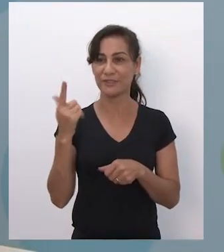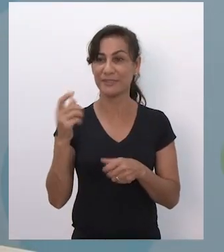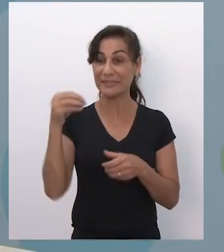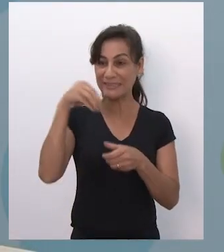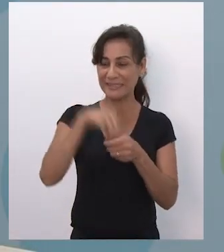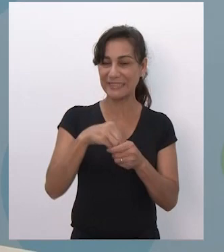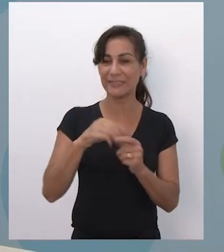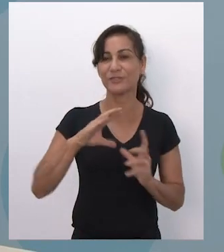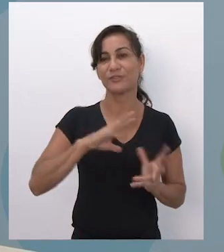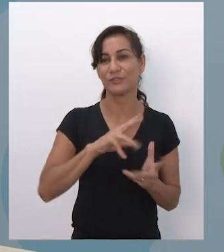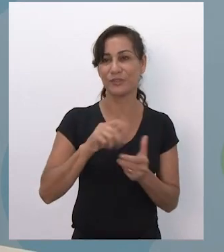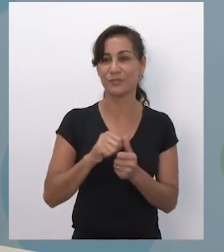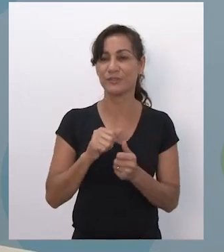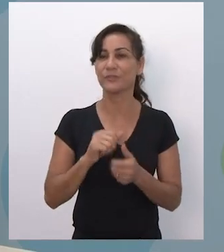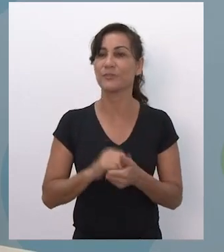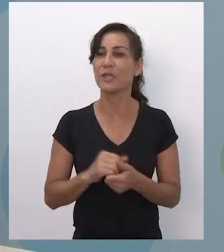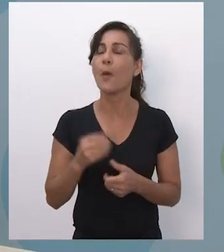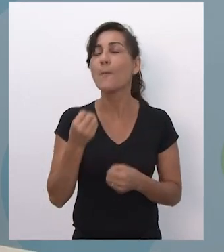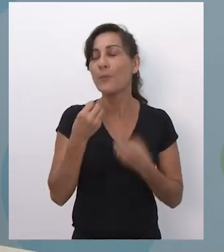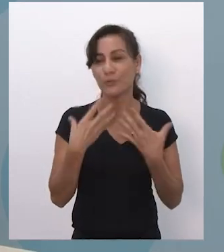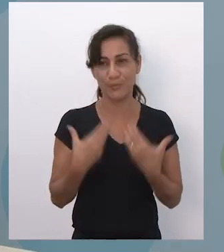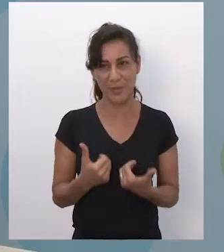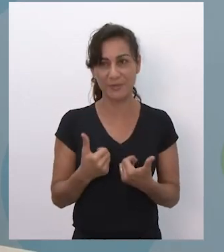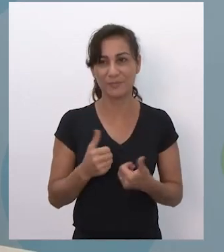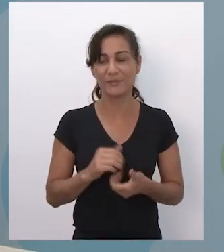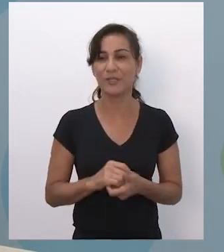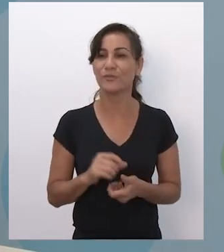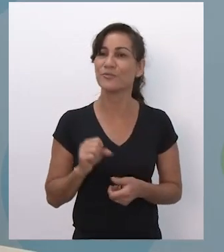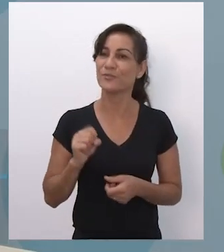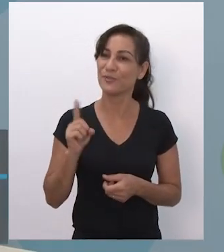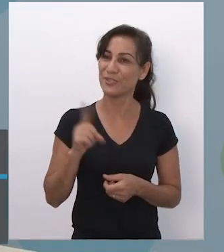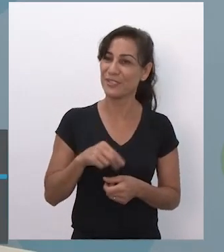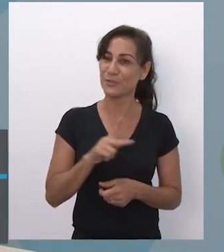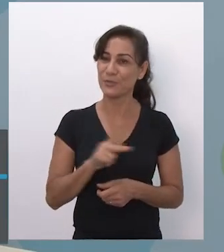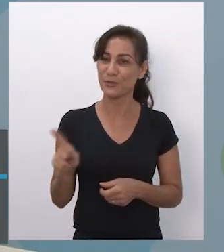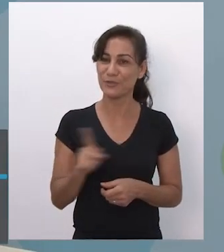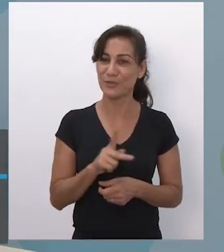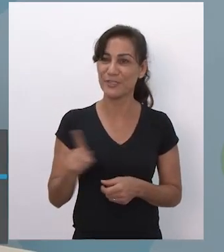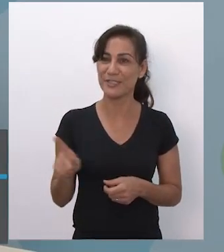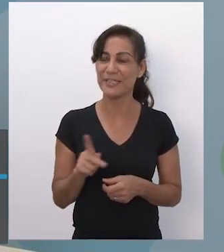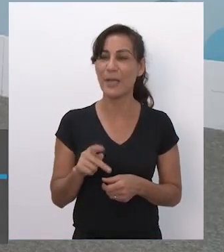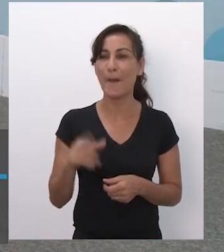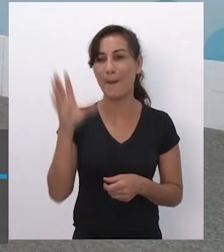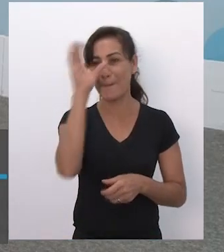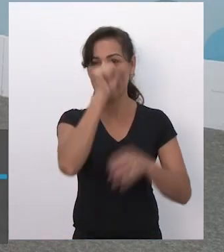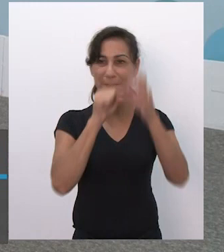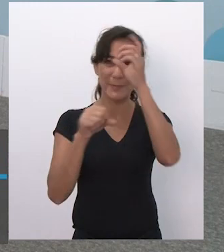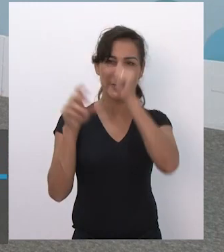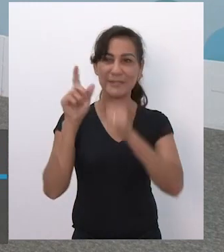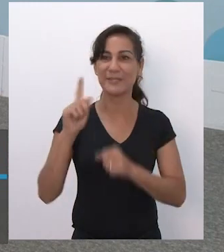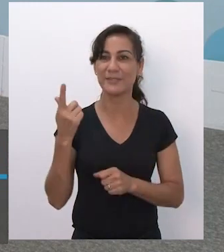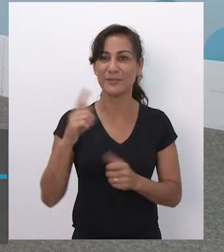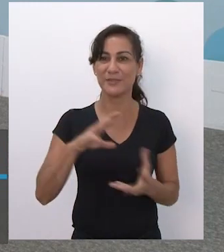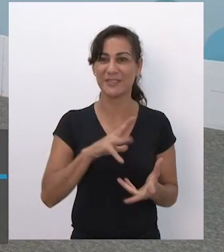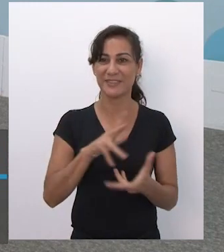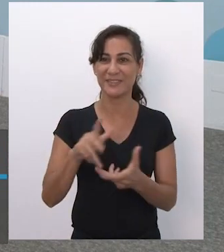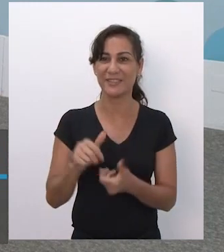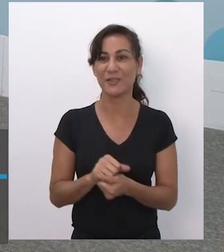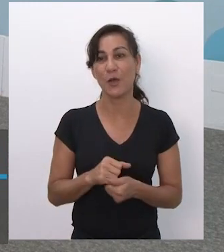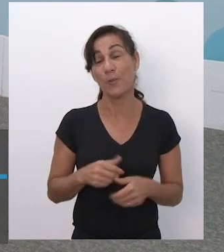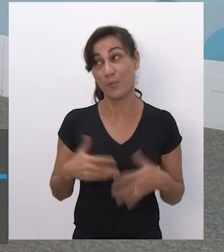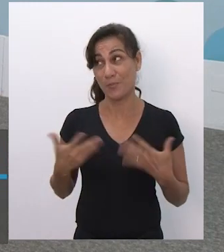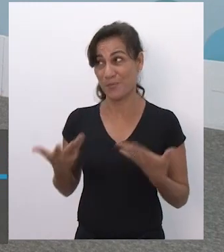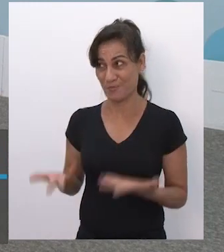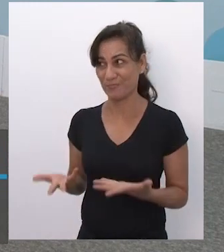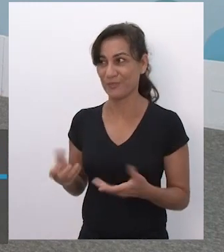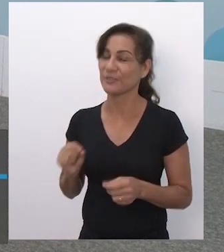certo? Muito bem. Então, foi isso, professor Ademir, sobre a geografia nos textos introdutórios. Vamos lá. Vamos